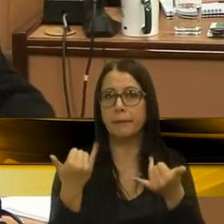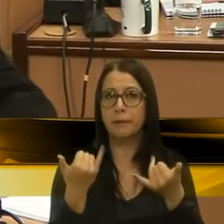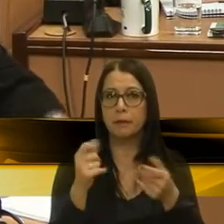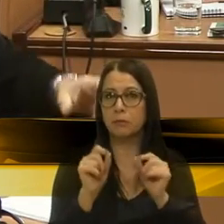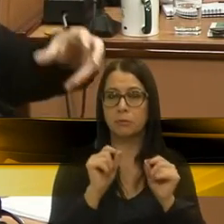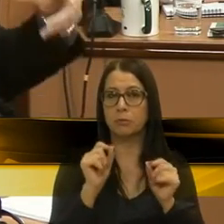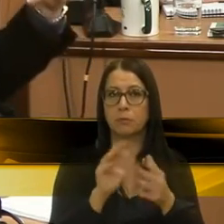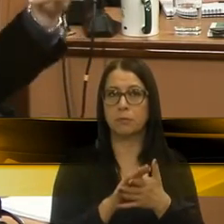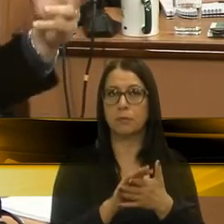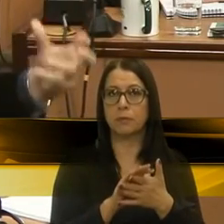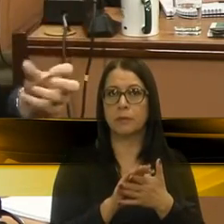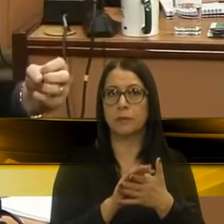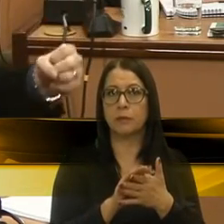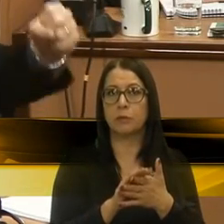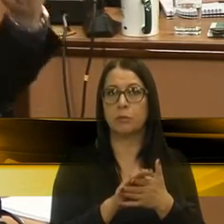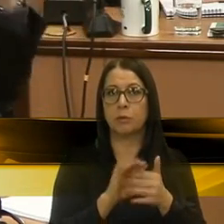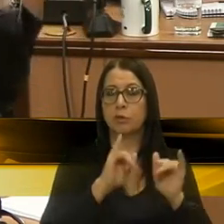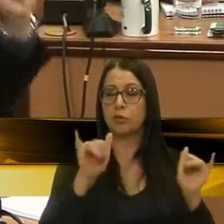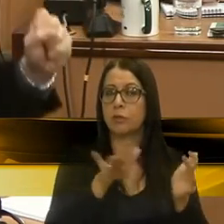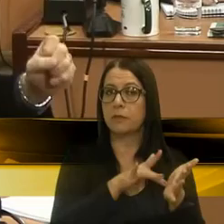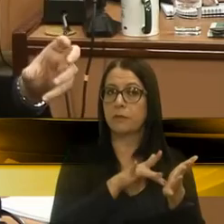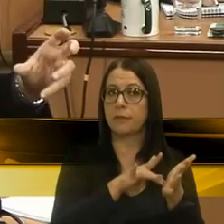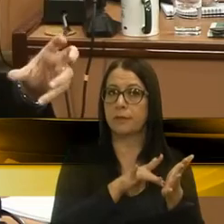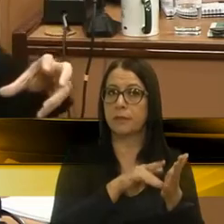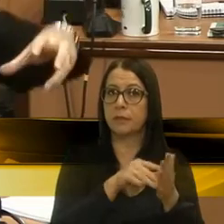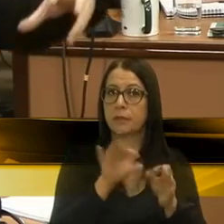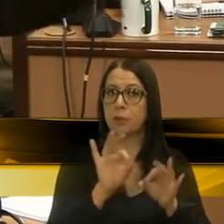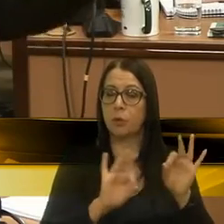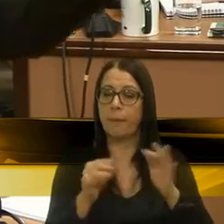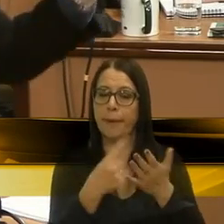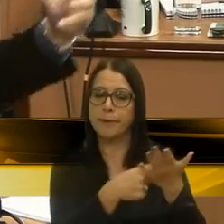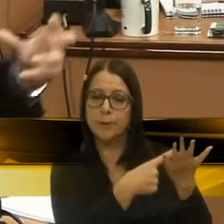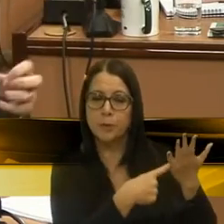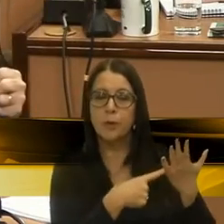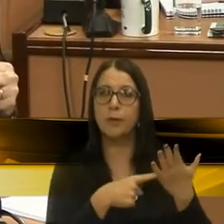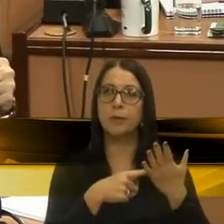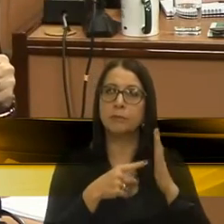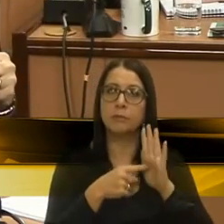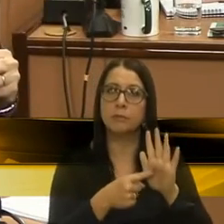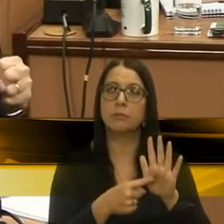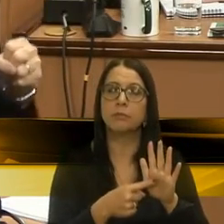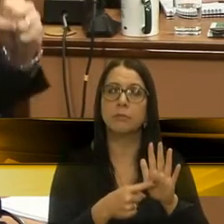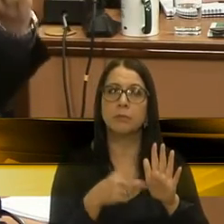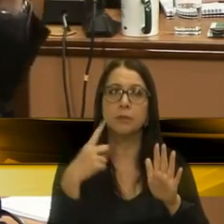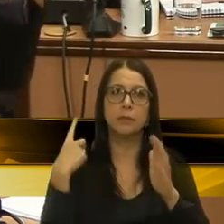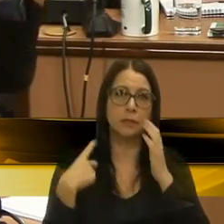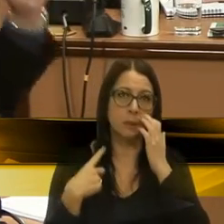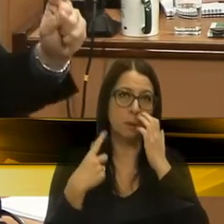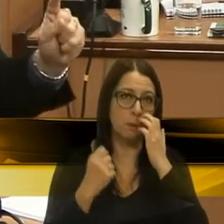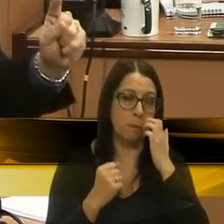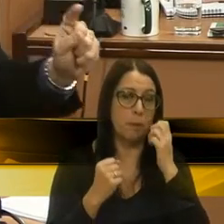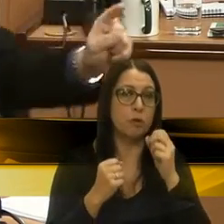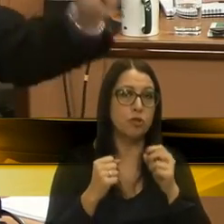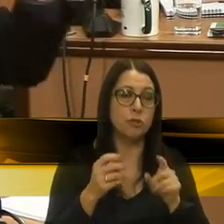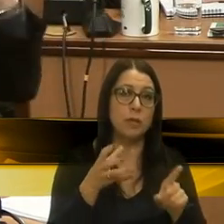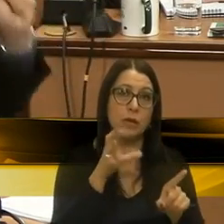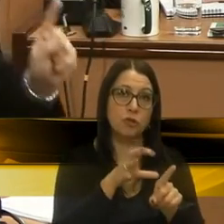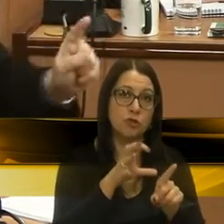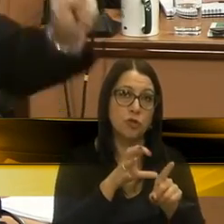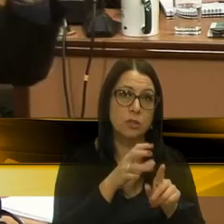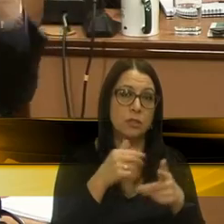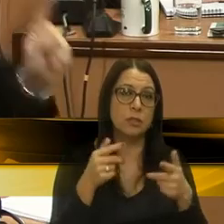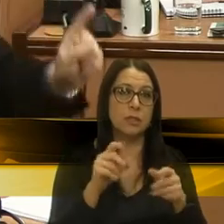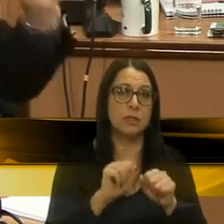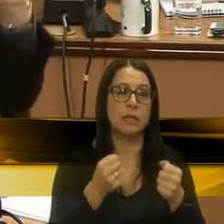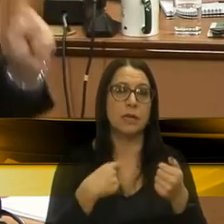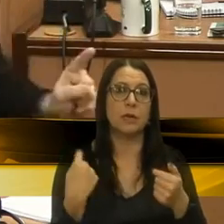isso como uma fake news. Essas articulações que estão vindo à tona, vereadora Denise, elas podem atingir e macular